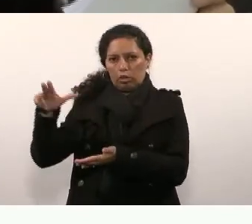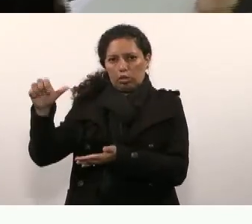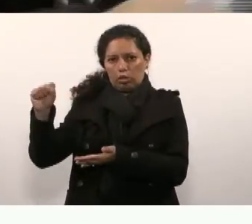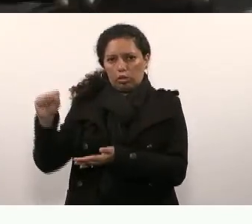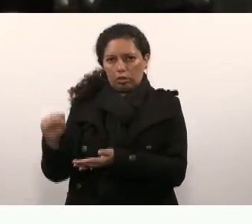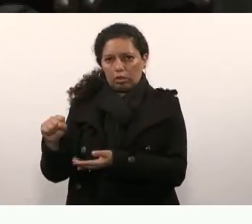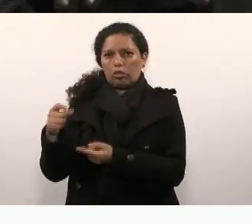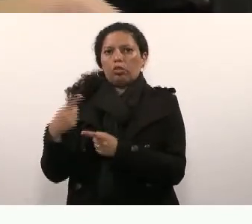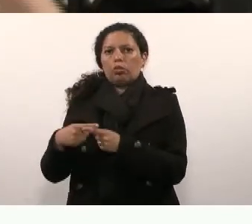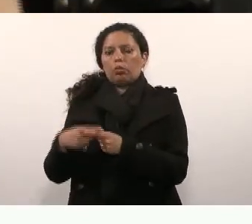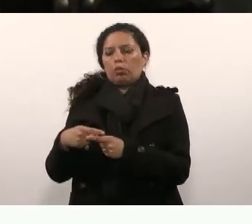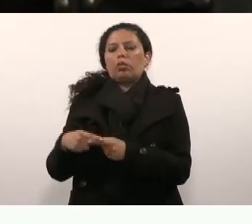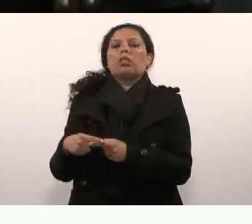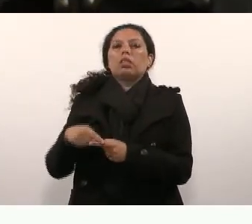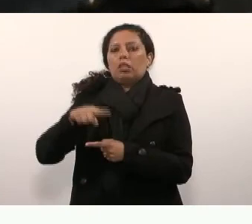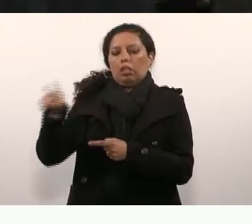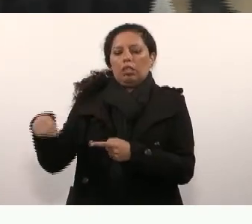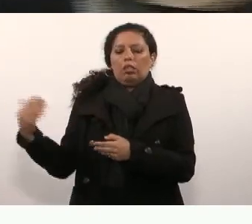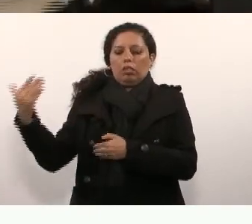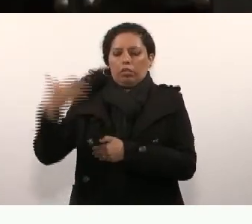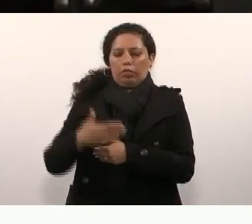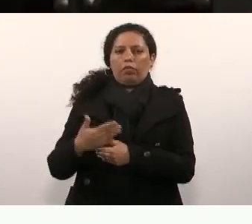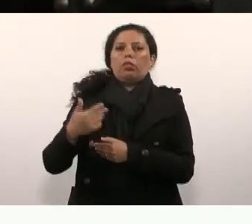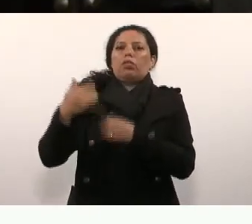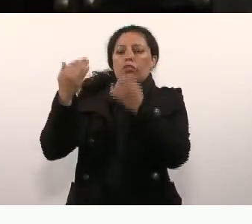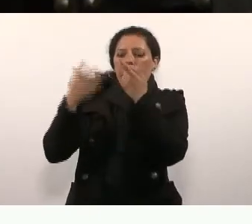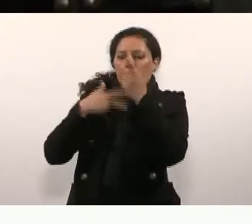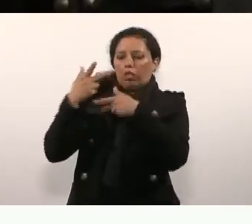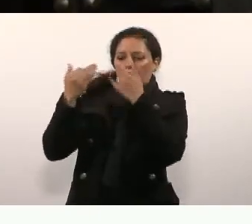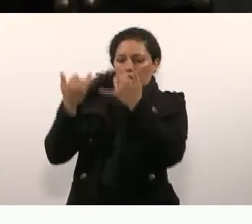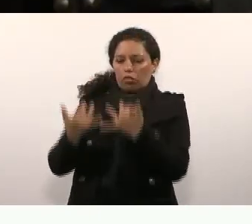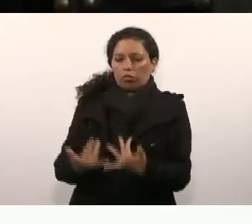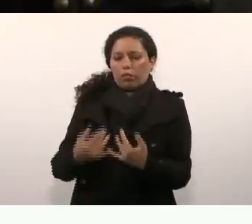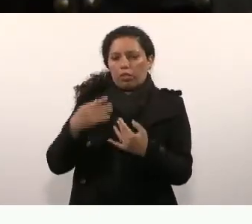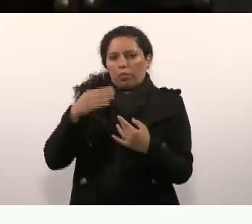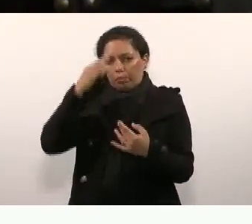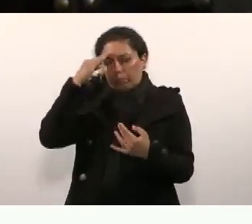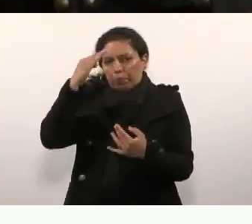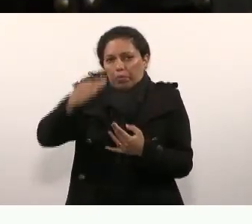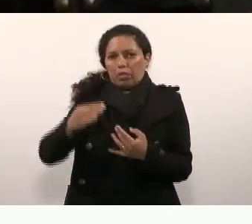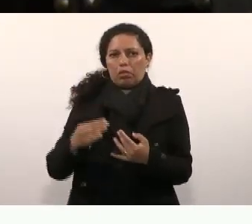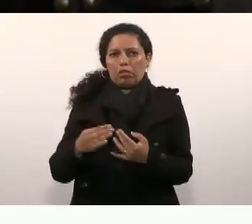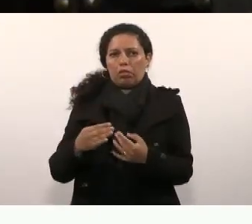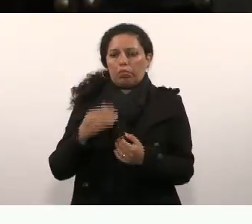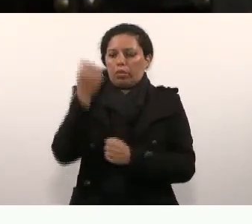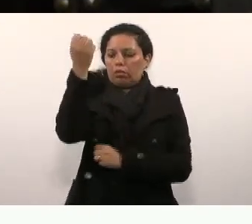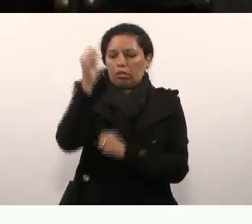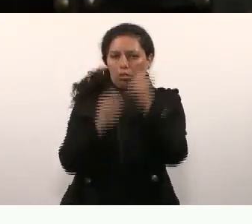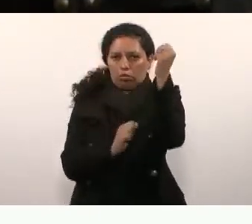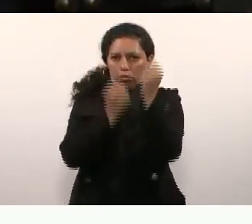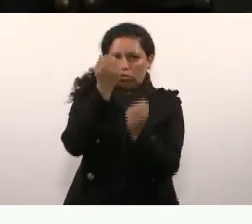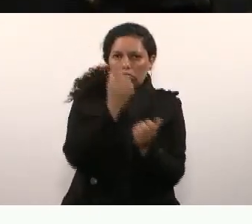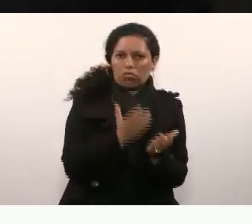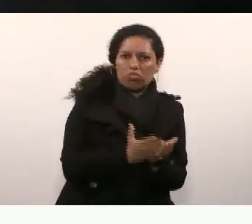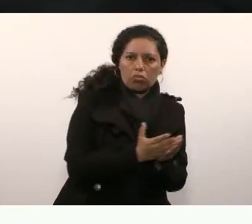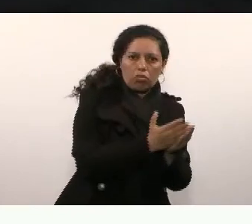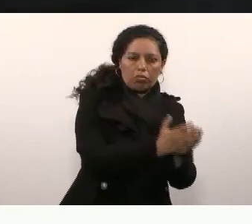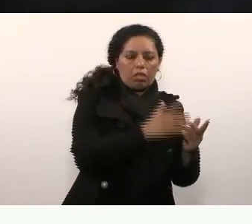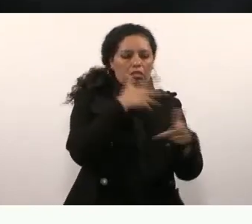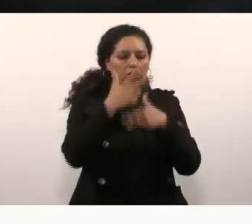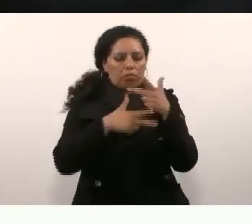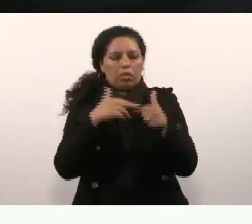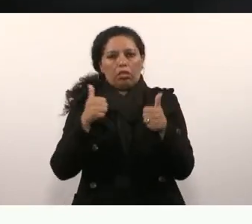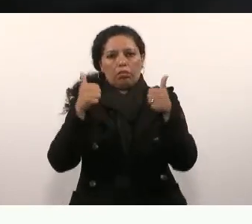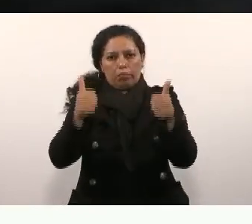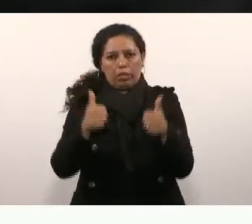para que nós possamos ter mais um acompanhamento disso, com foco especial na indústria naval também, como foi bem colocado aqui